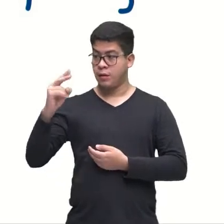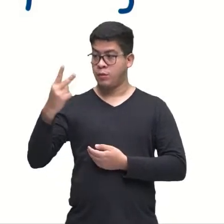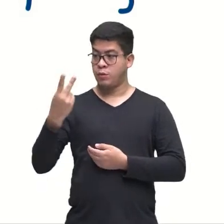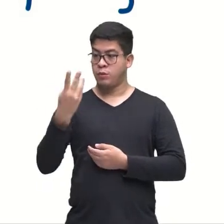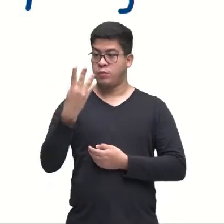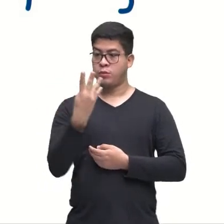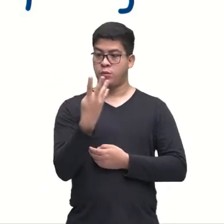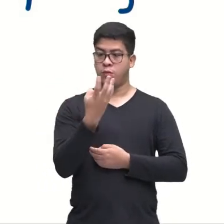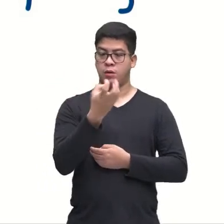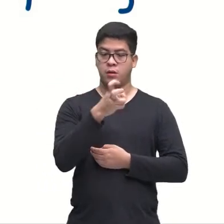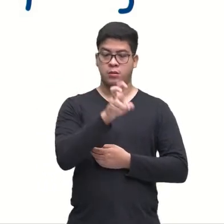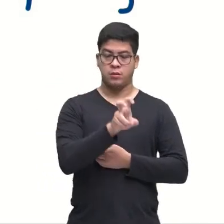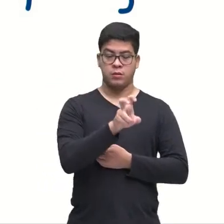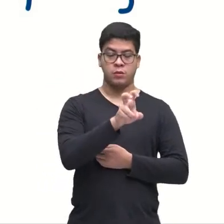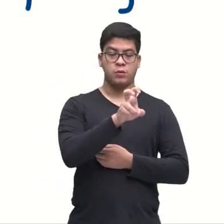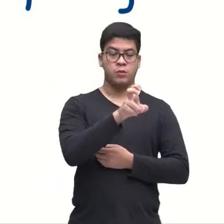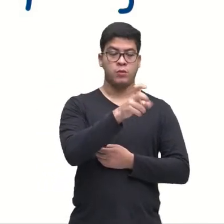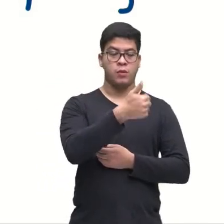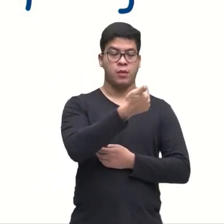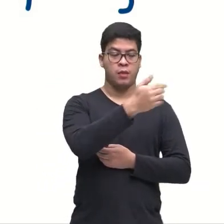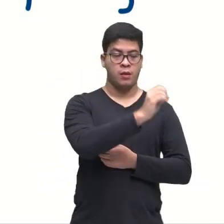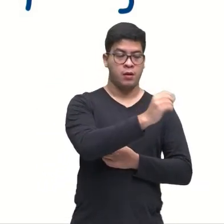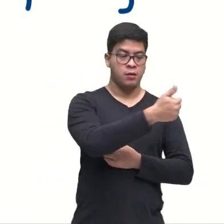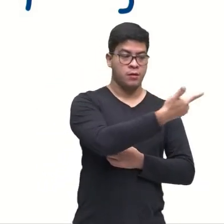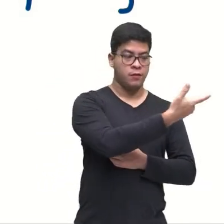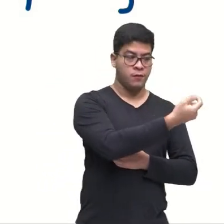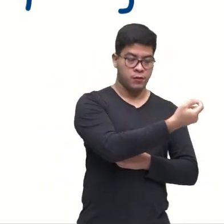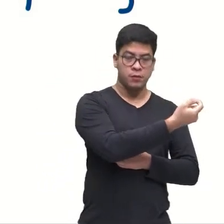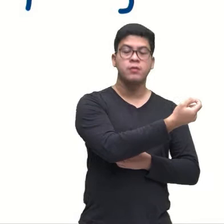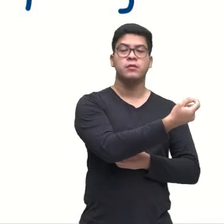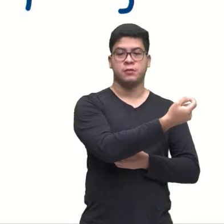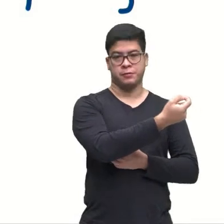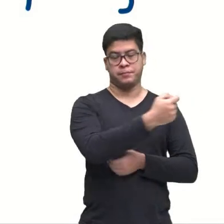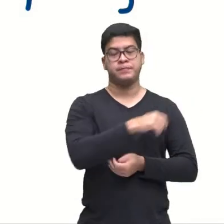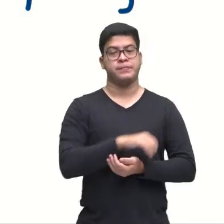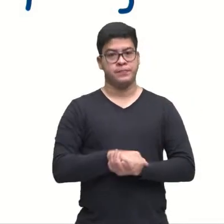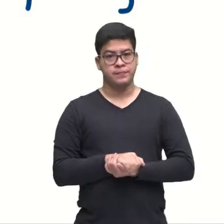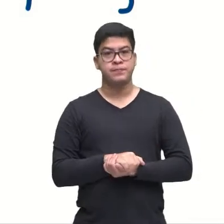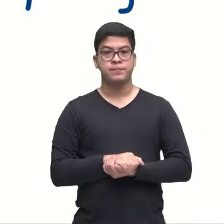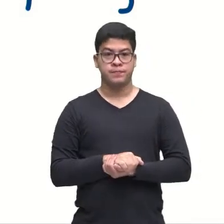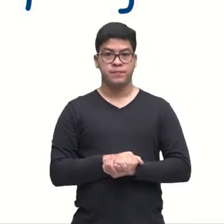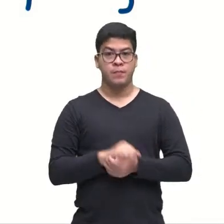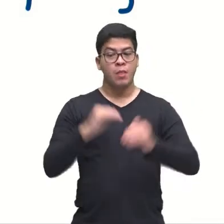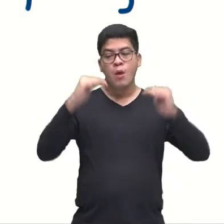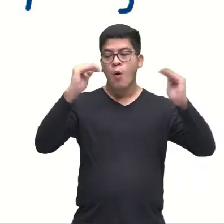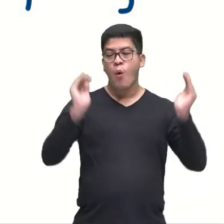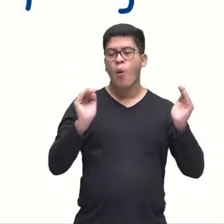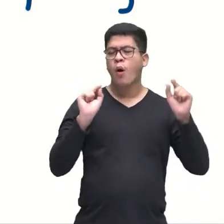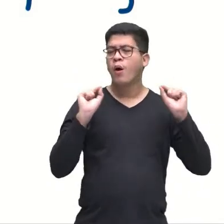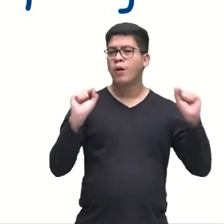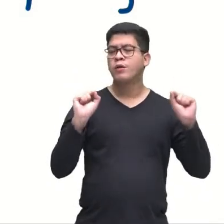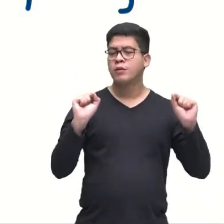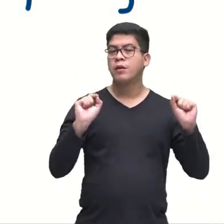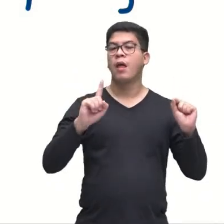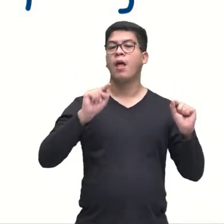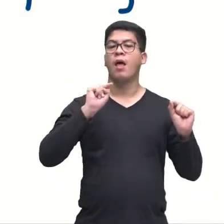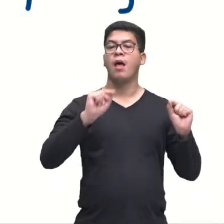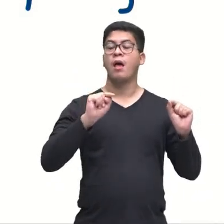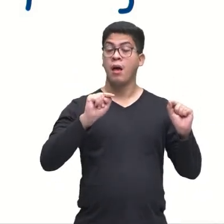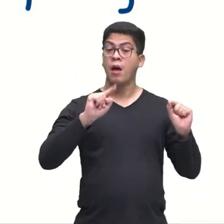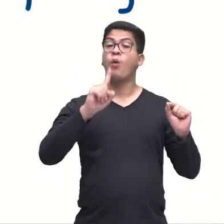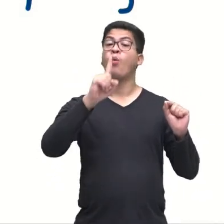2, 4, 5, 10 e o próprio 20. É dessa maneira que nós encontramos